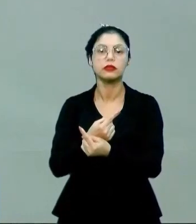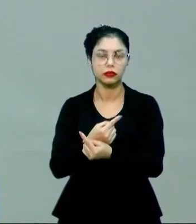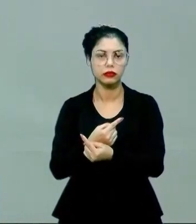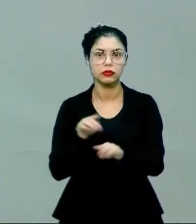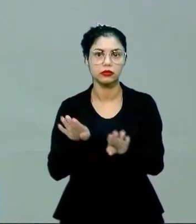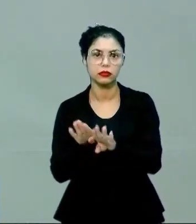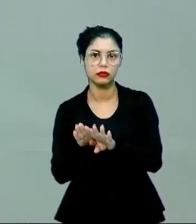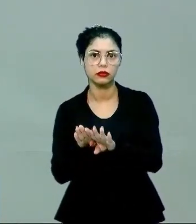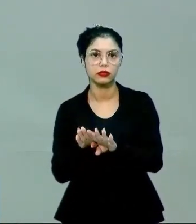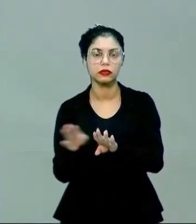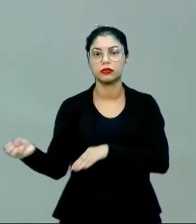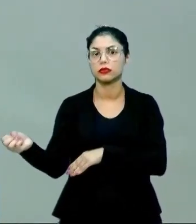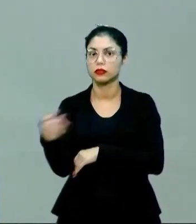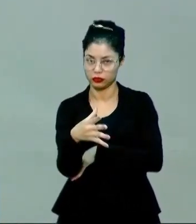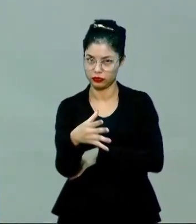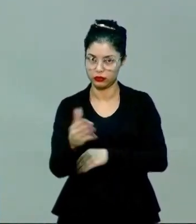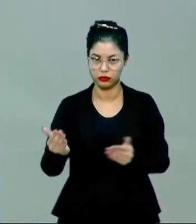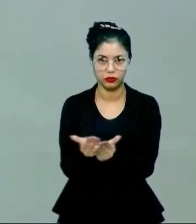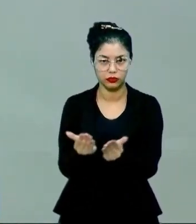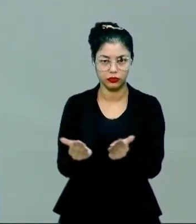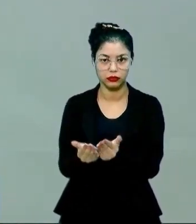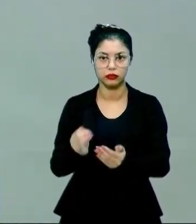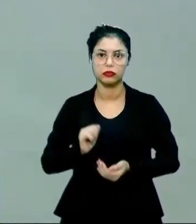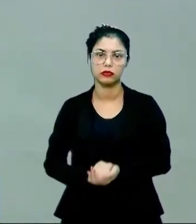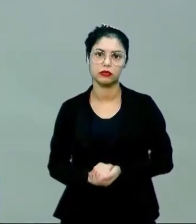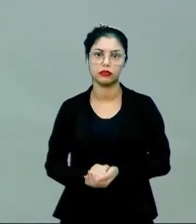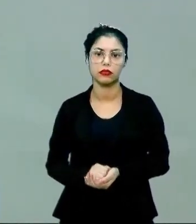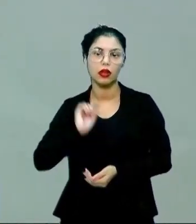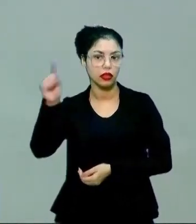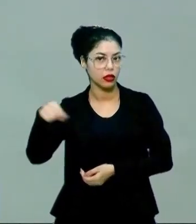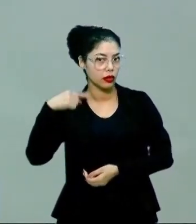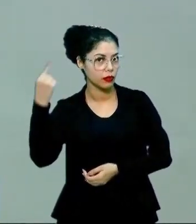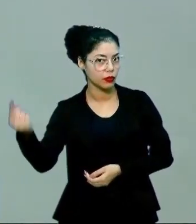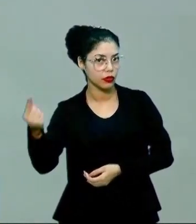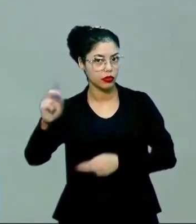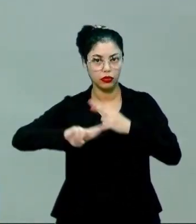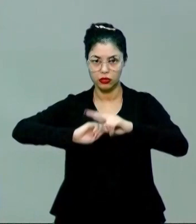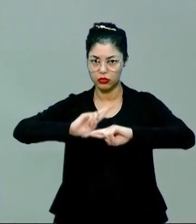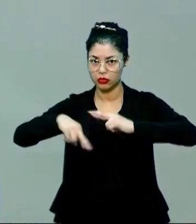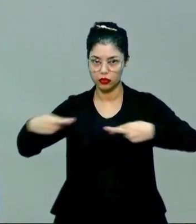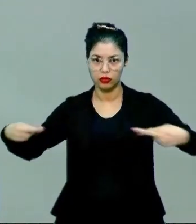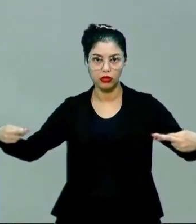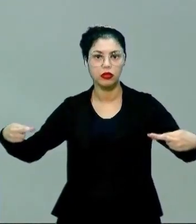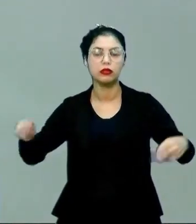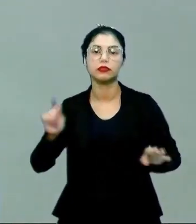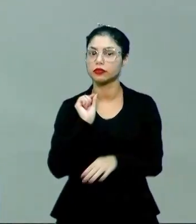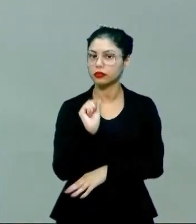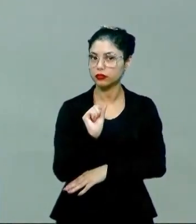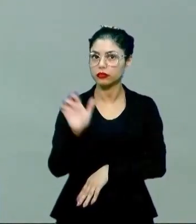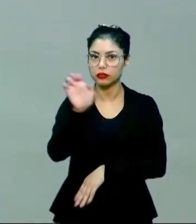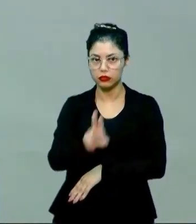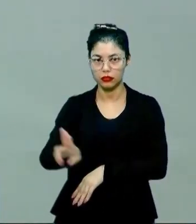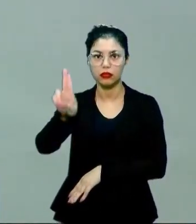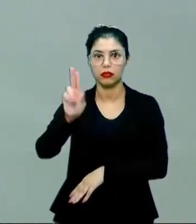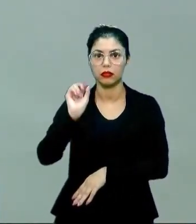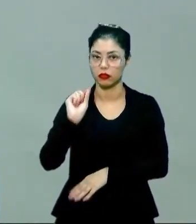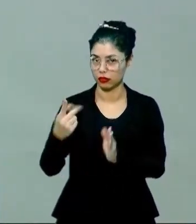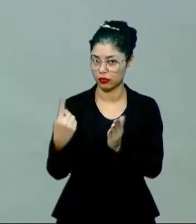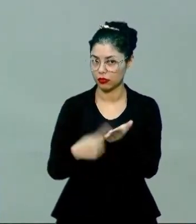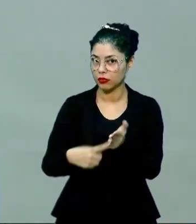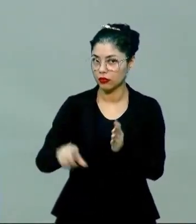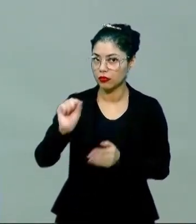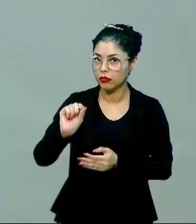protestante. Vamos lembrar que o barroco ele veio depois do Renascimento. O Renascimento na Europa ele vai